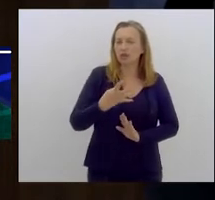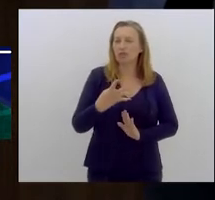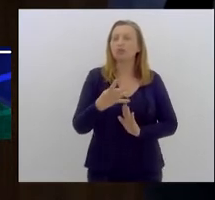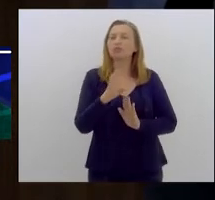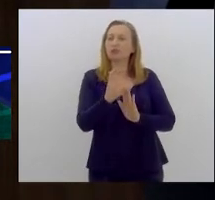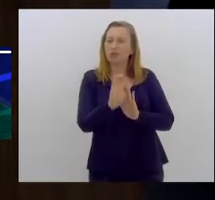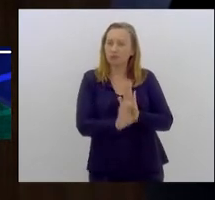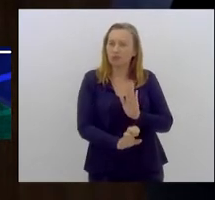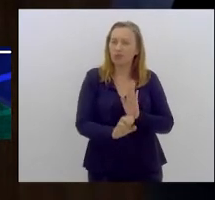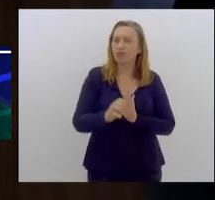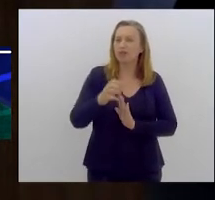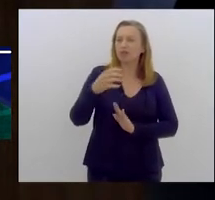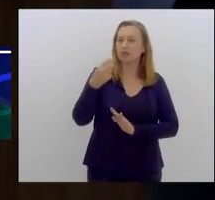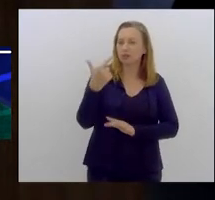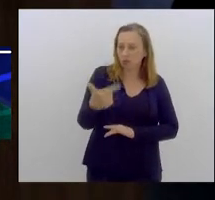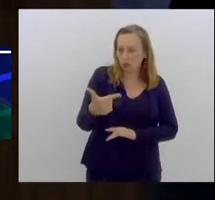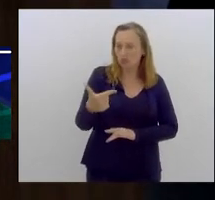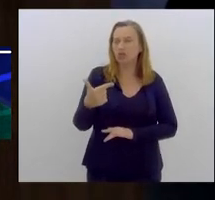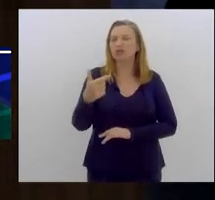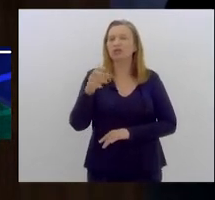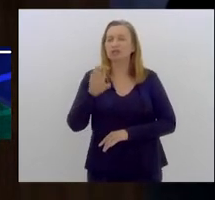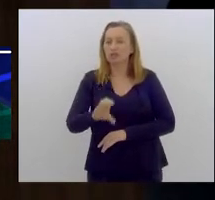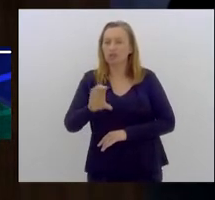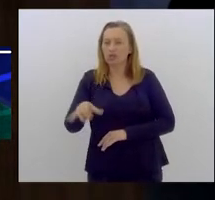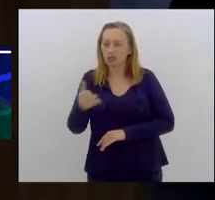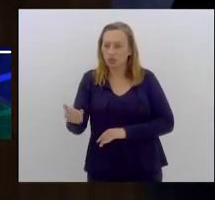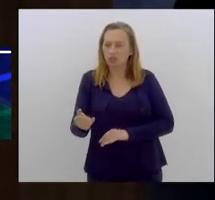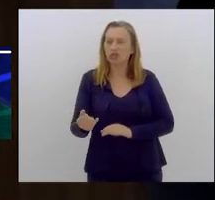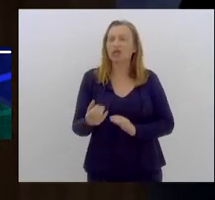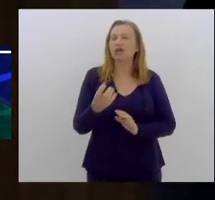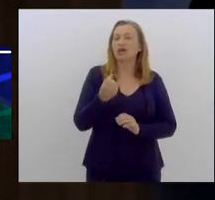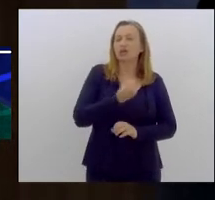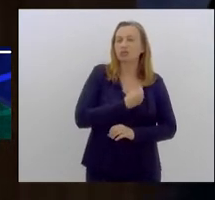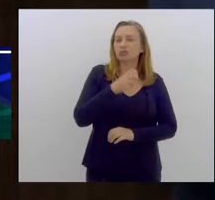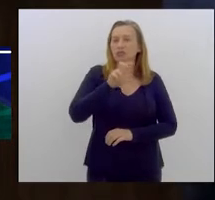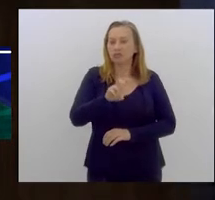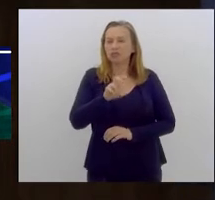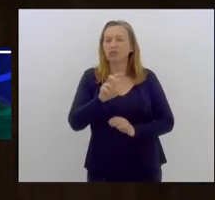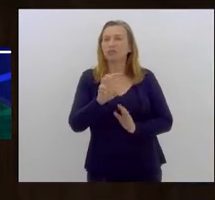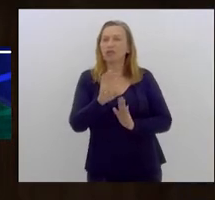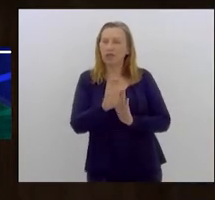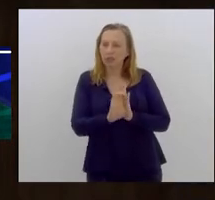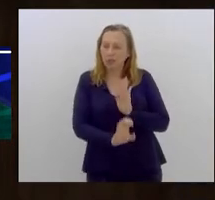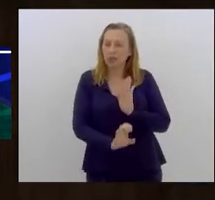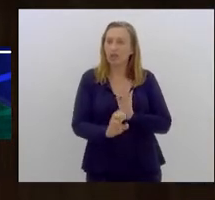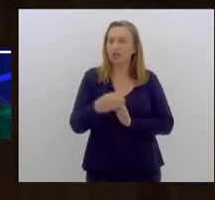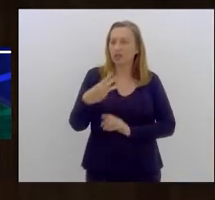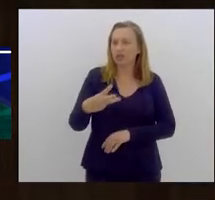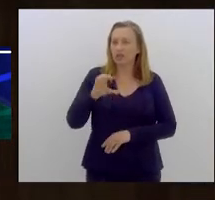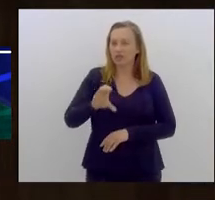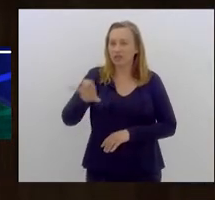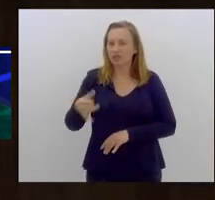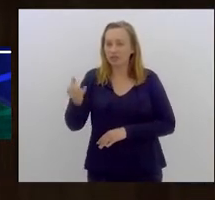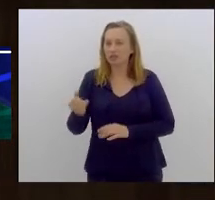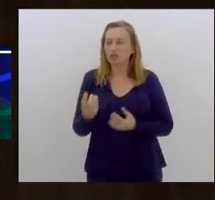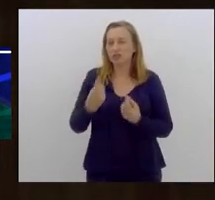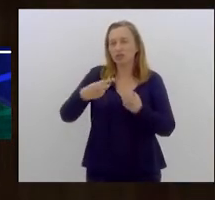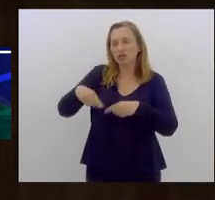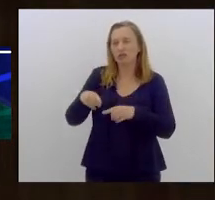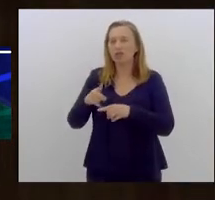da CCJ, a número 5 pela emenda 3 da CCJ, contrário às demais